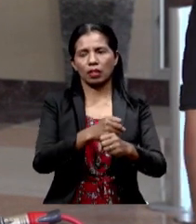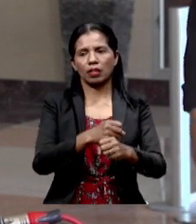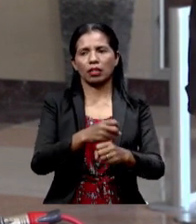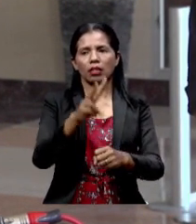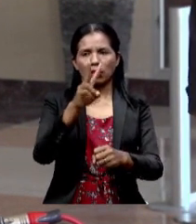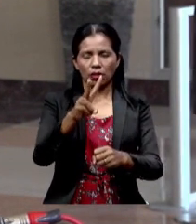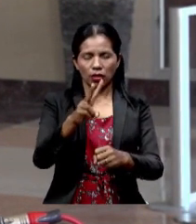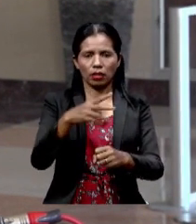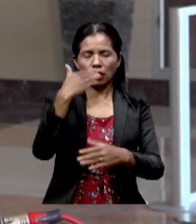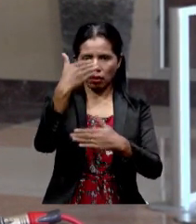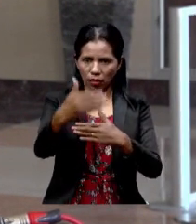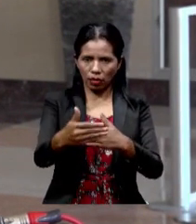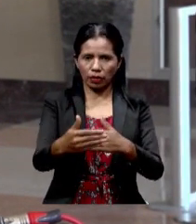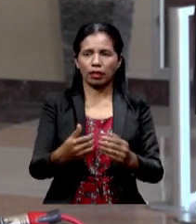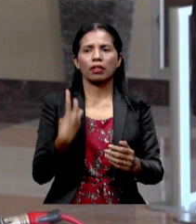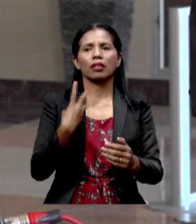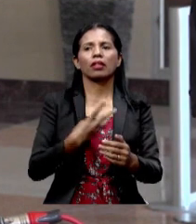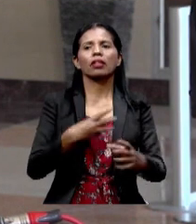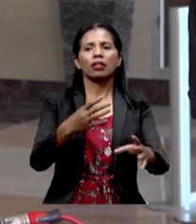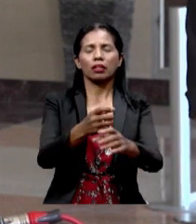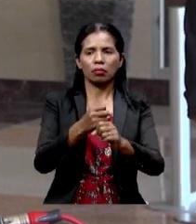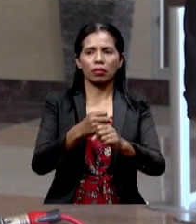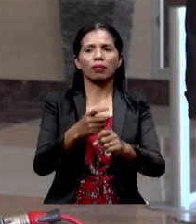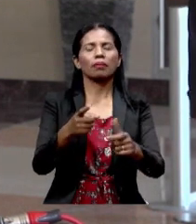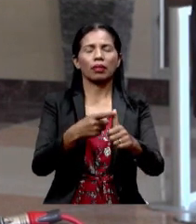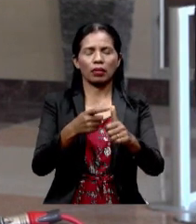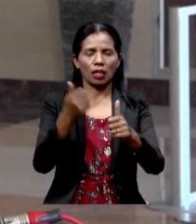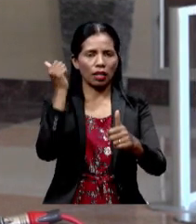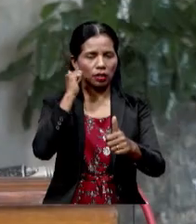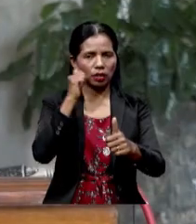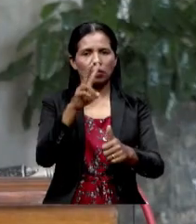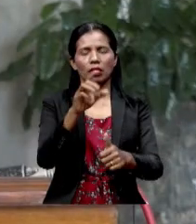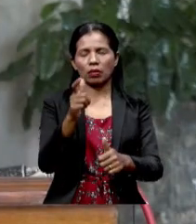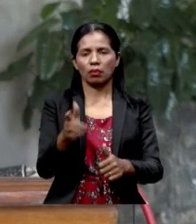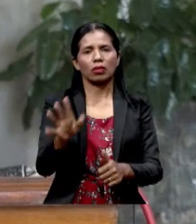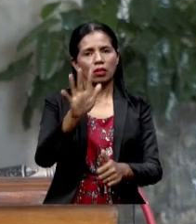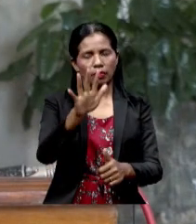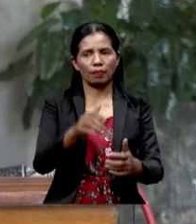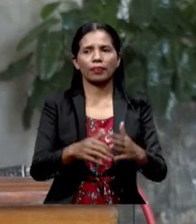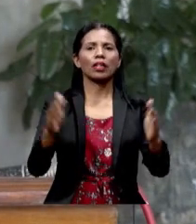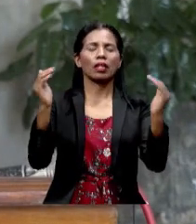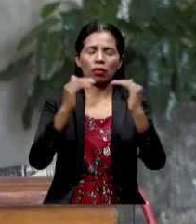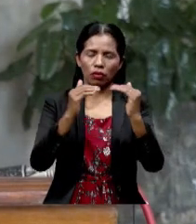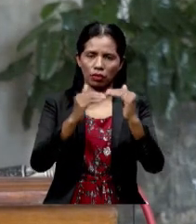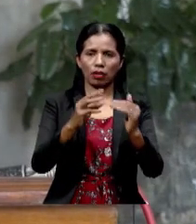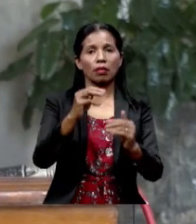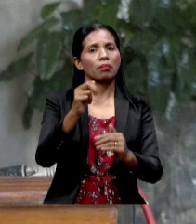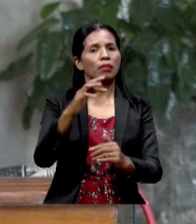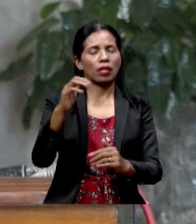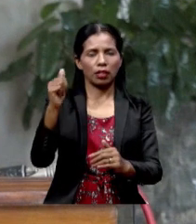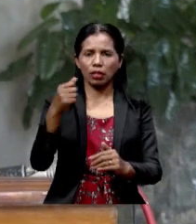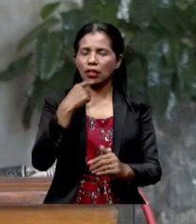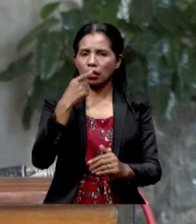Rua Seluk Mai, e Ita Seisim Uluk Magazean em 2025. E a encontro refere Maria Fernanda